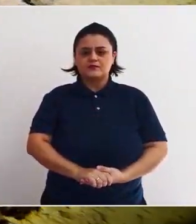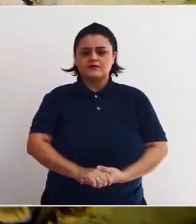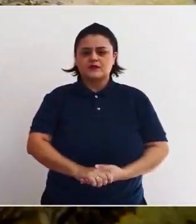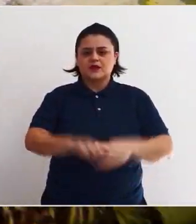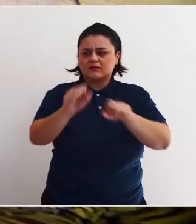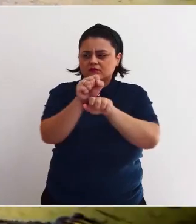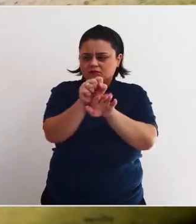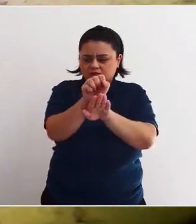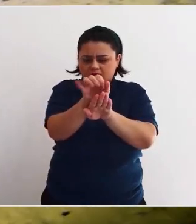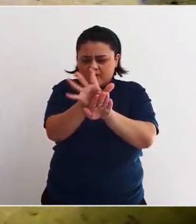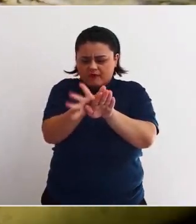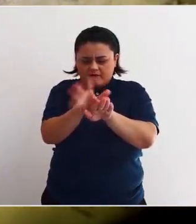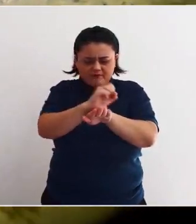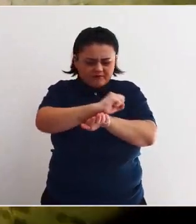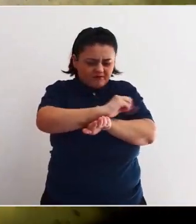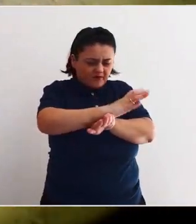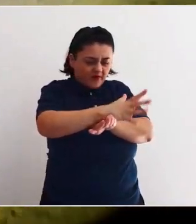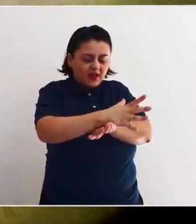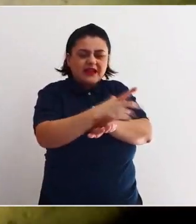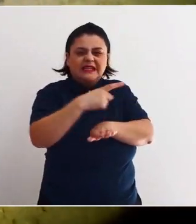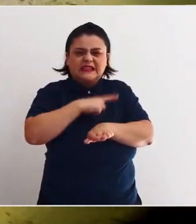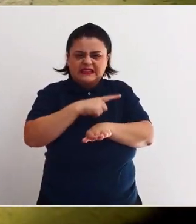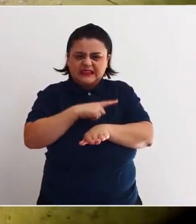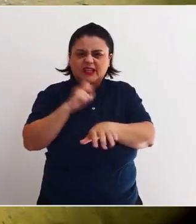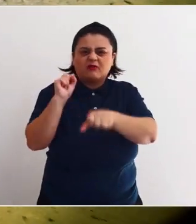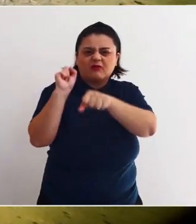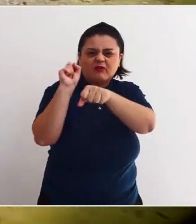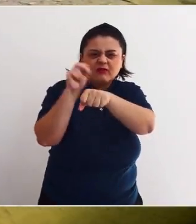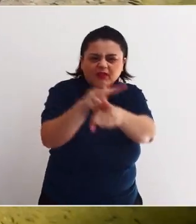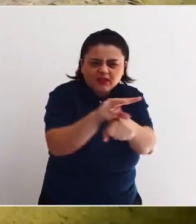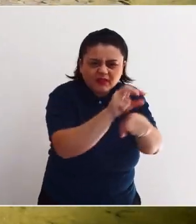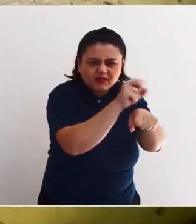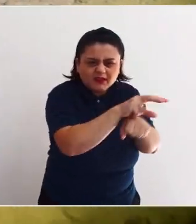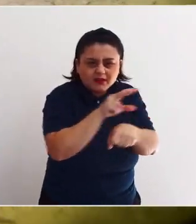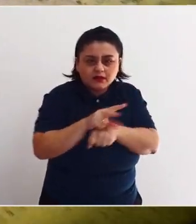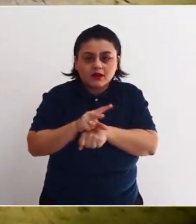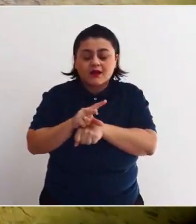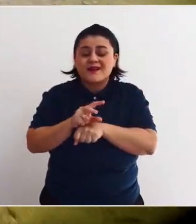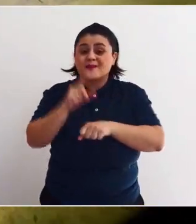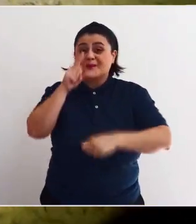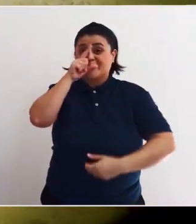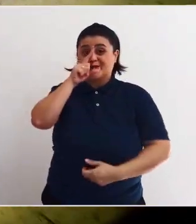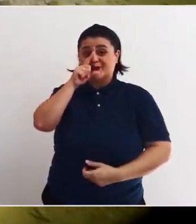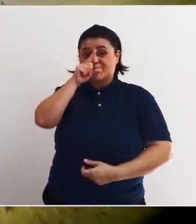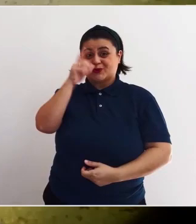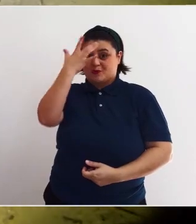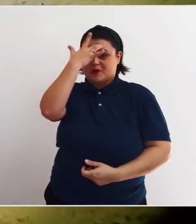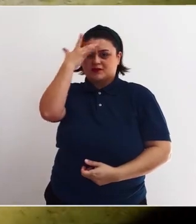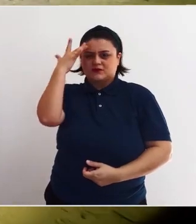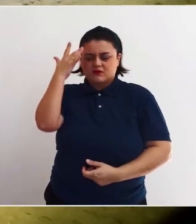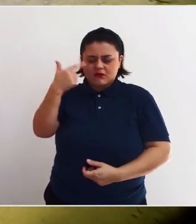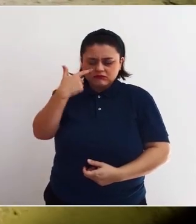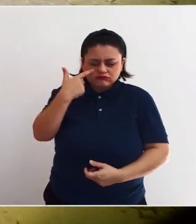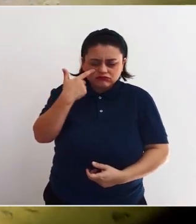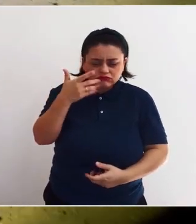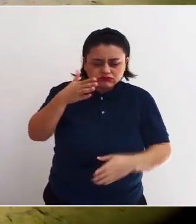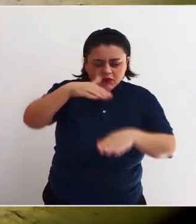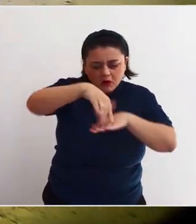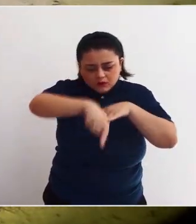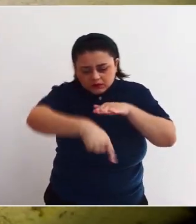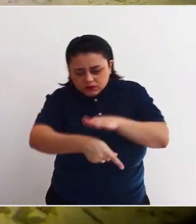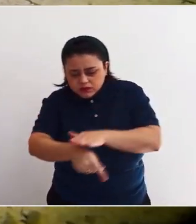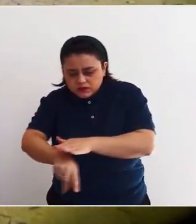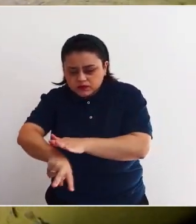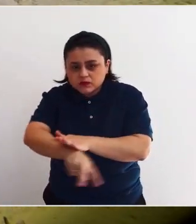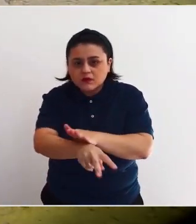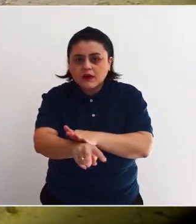Todos os espinhos do peixe-leão vermelho são venenosos, criando perigo para os mergulhadores e outros animais marinhos.